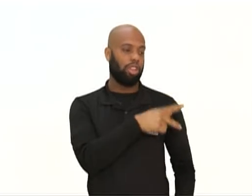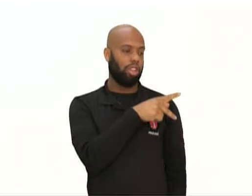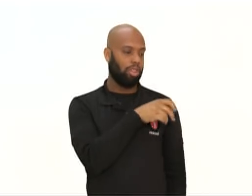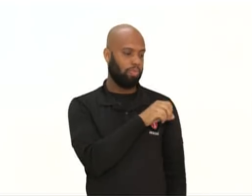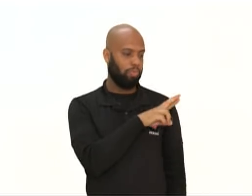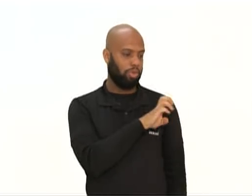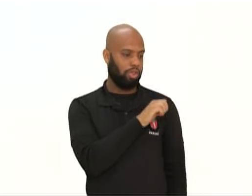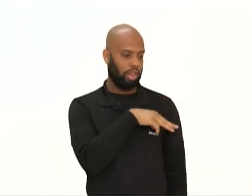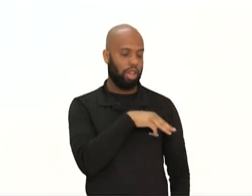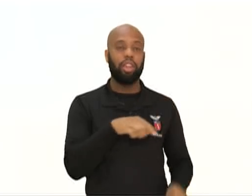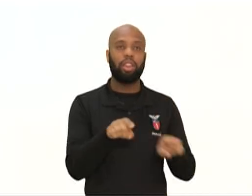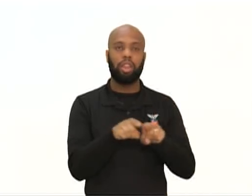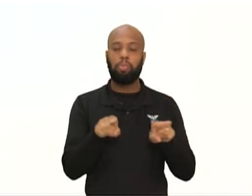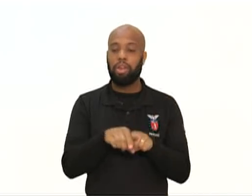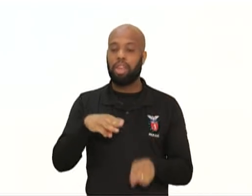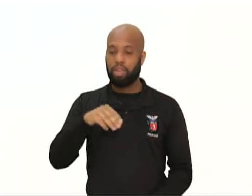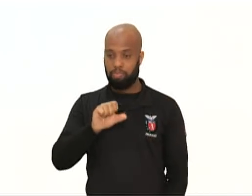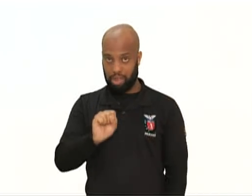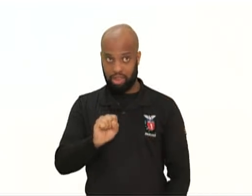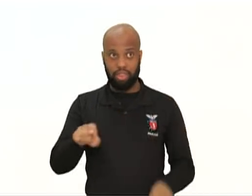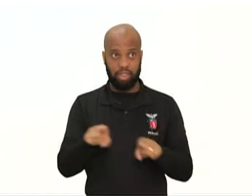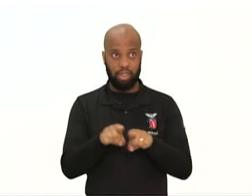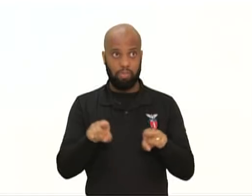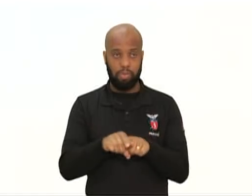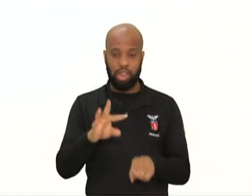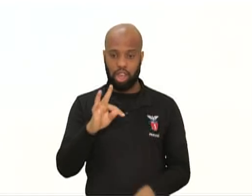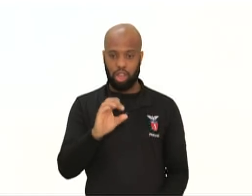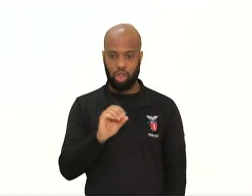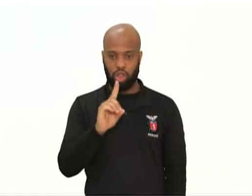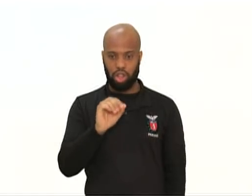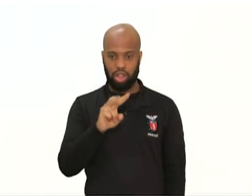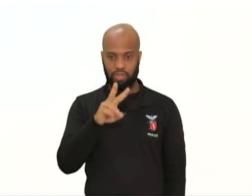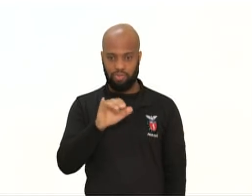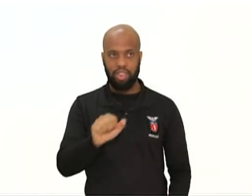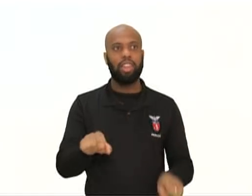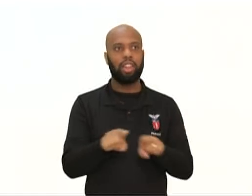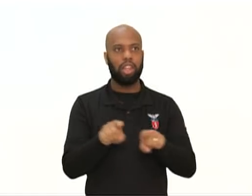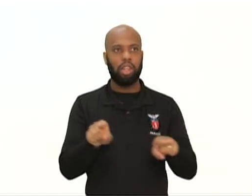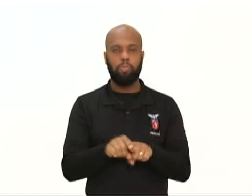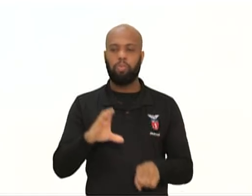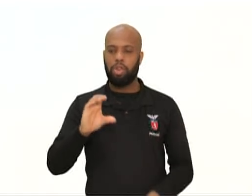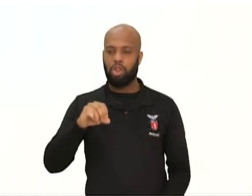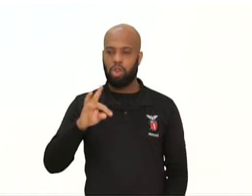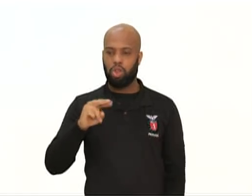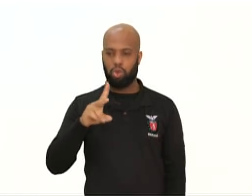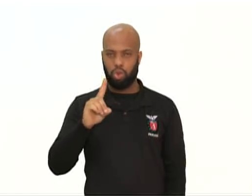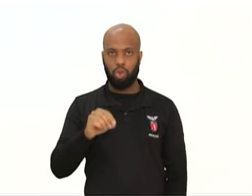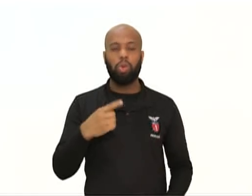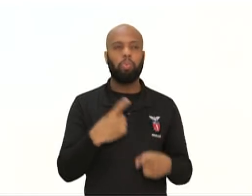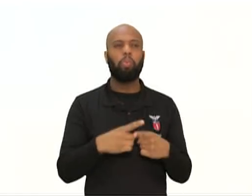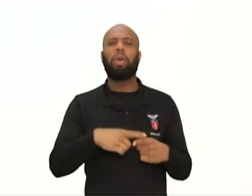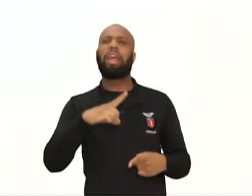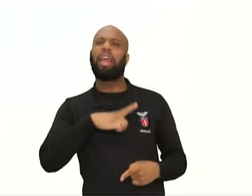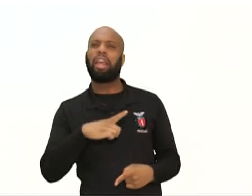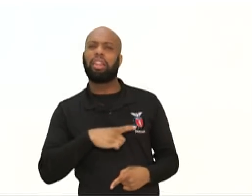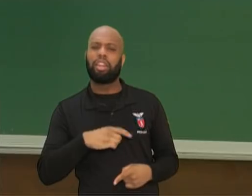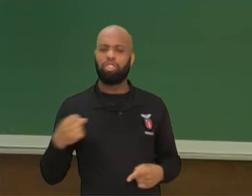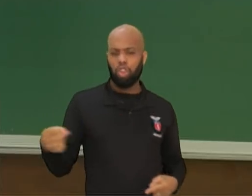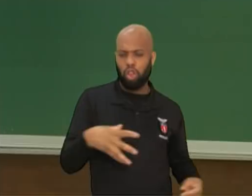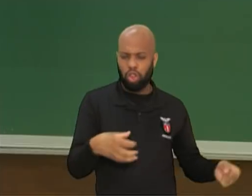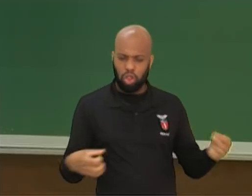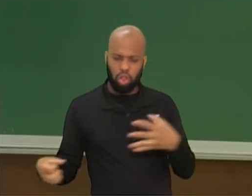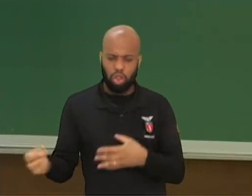Porém, o mas, todavia, contudo, apesar das grandes inovações tecnológicas, é preciso lembrar que há